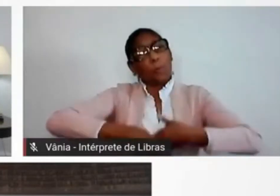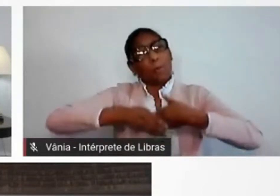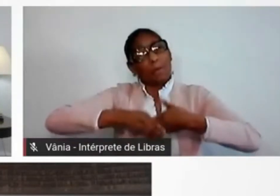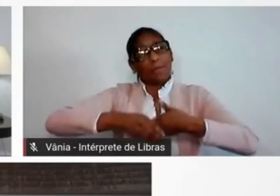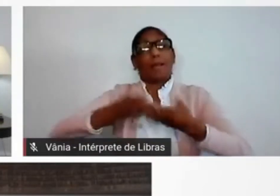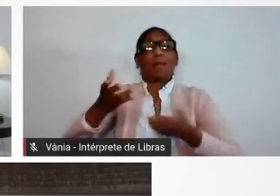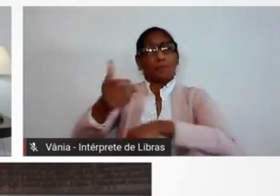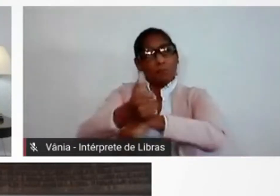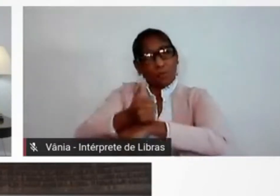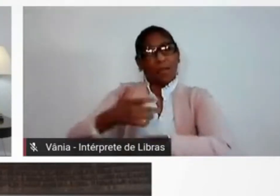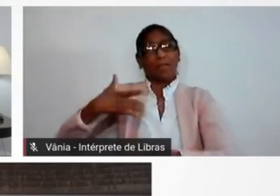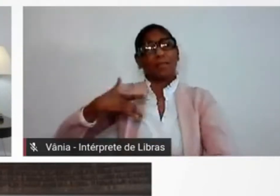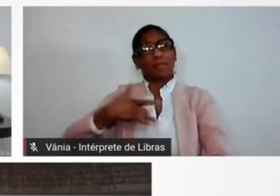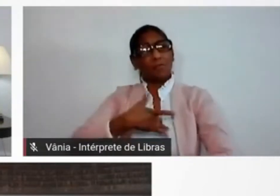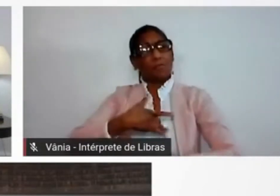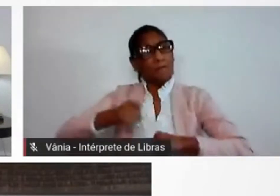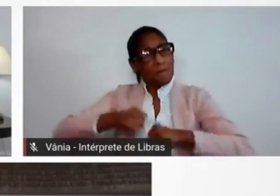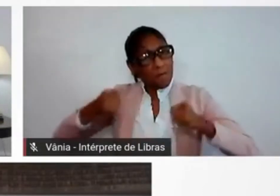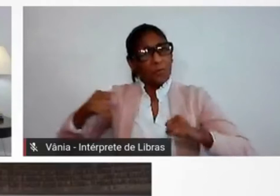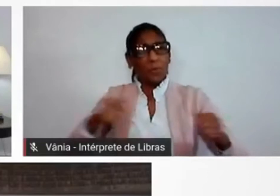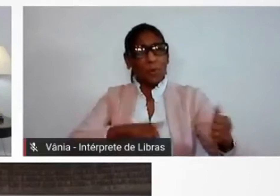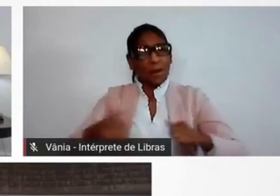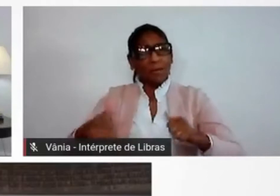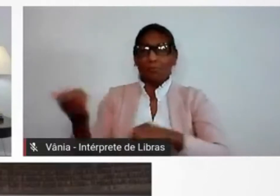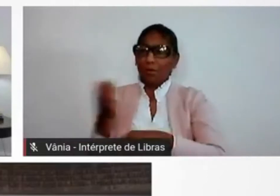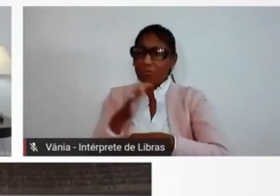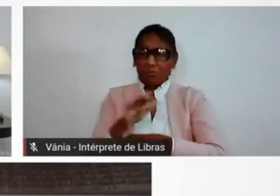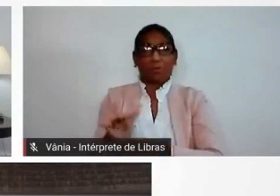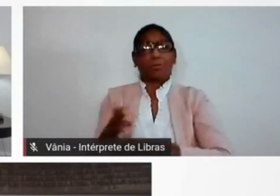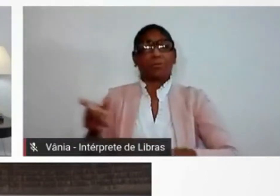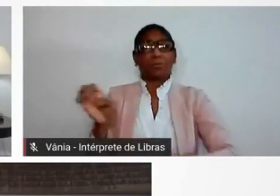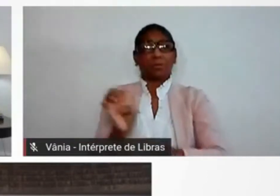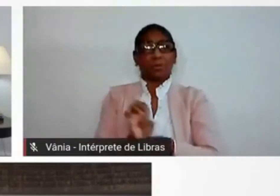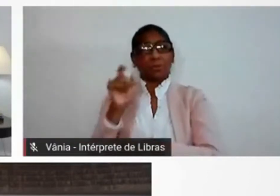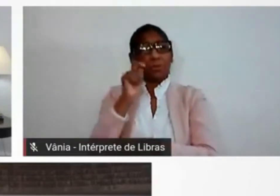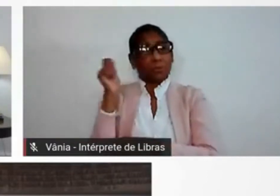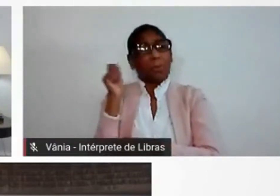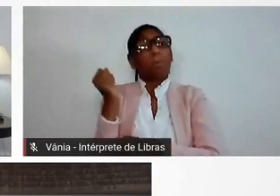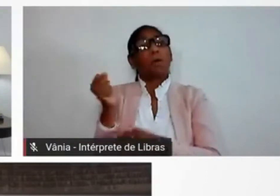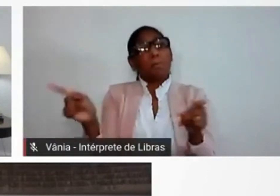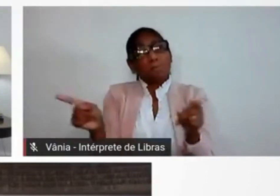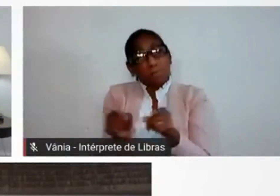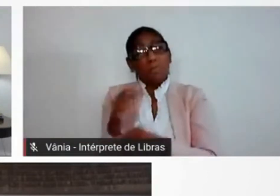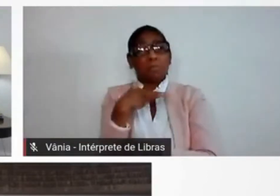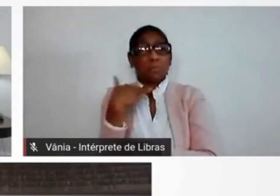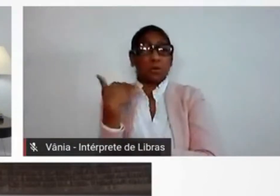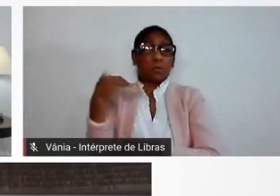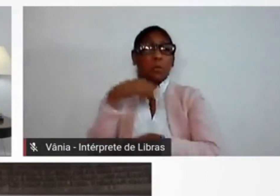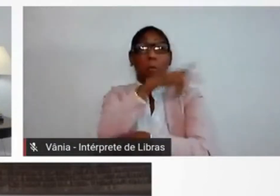fronte, com grande qualidade e contribuindo para que o estado do Rio Grande do Sul seja das menores taxas de mortalidade do